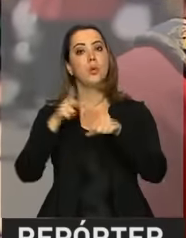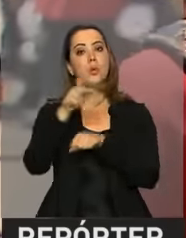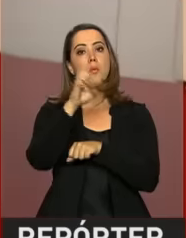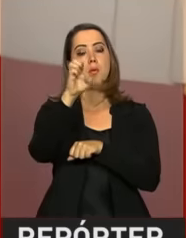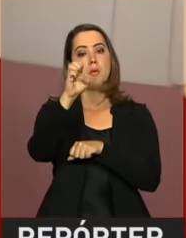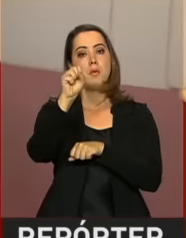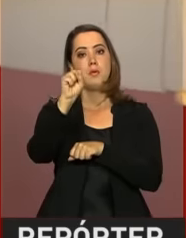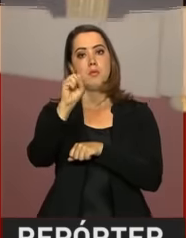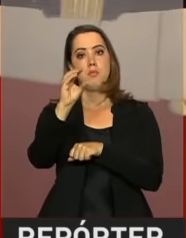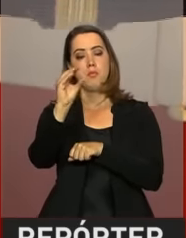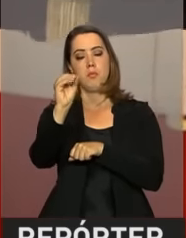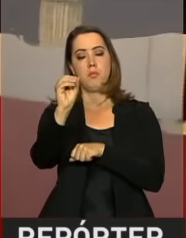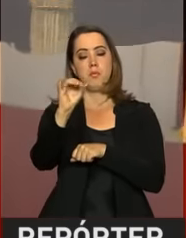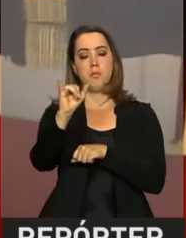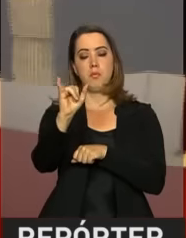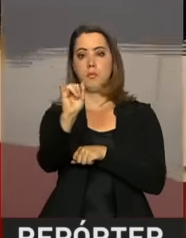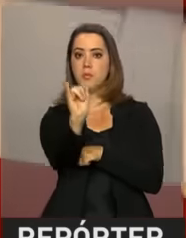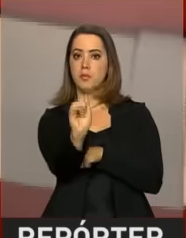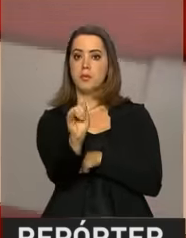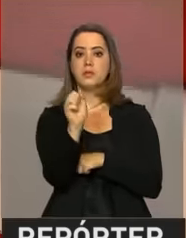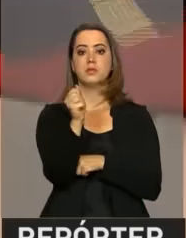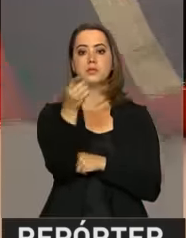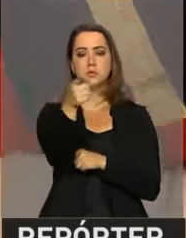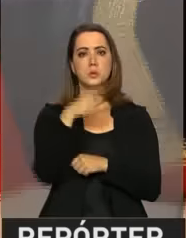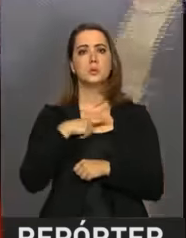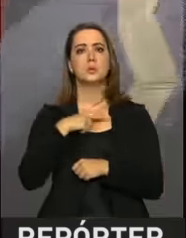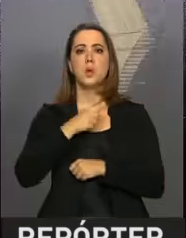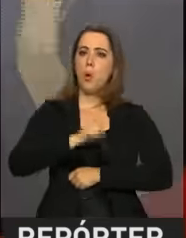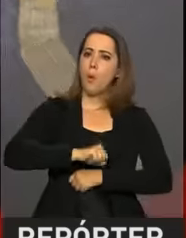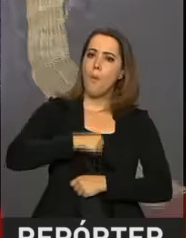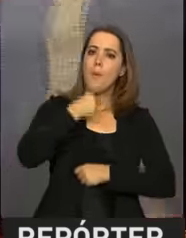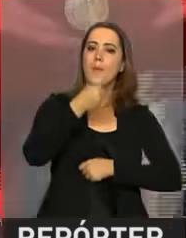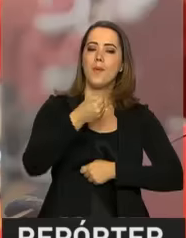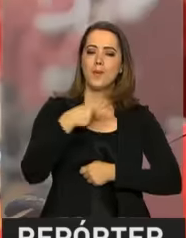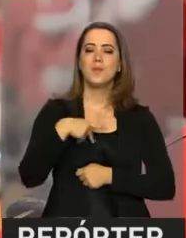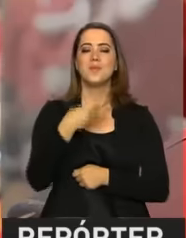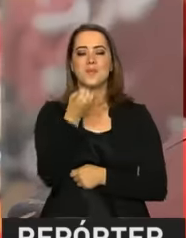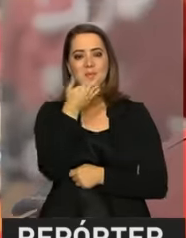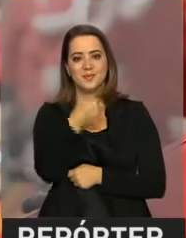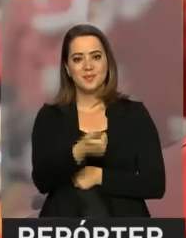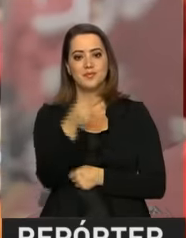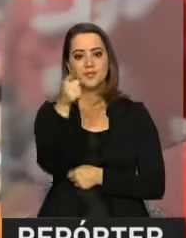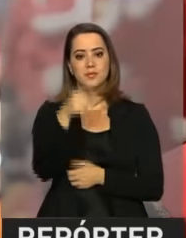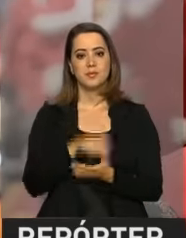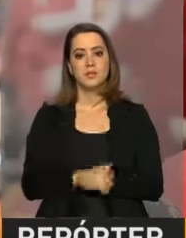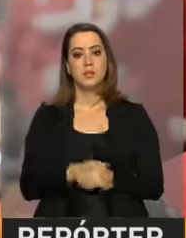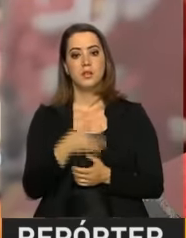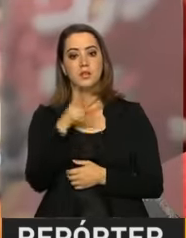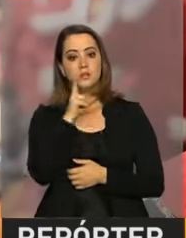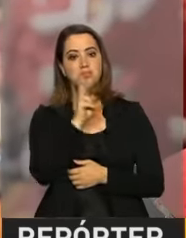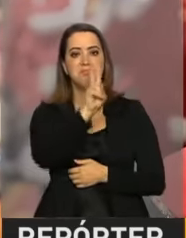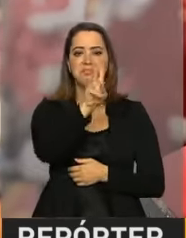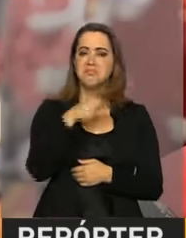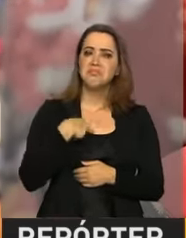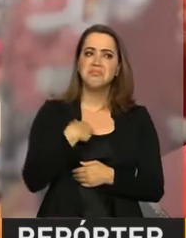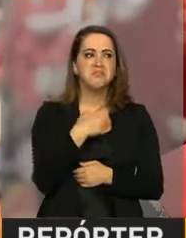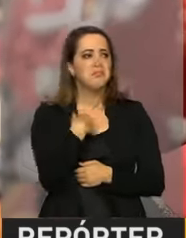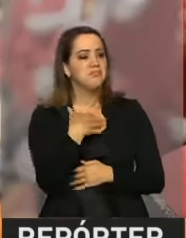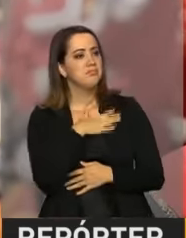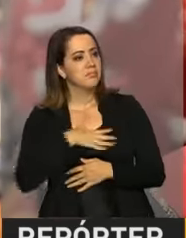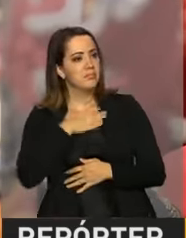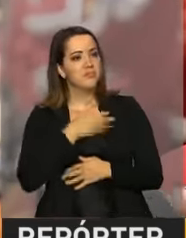Brasil praticamente não há professores. O esforço valeu a pena. Chegando na banda marcial, eu me identifiquei com a gaita de fole.